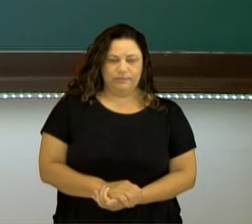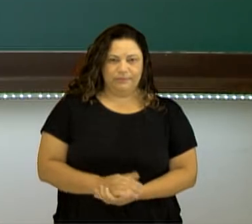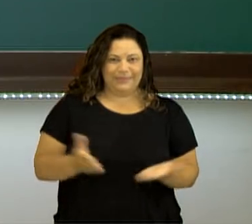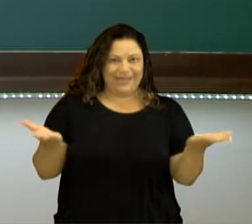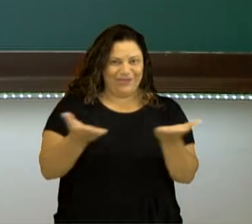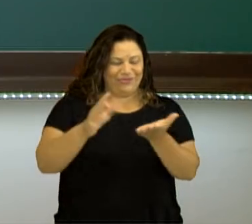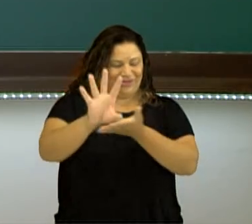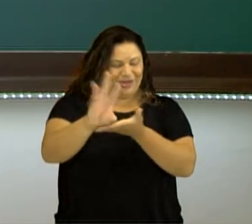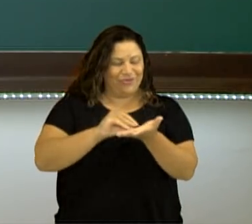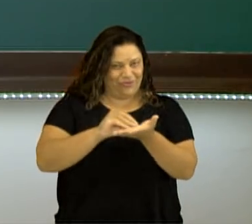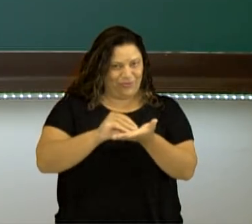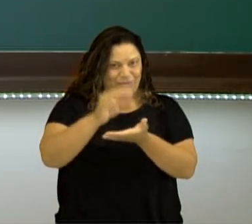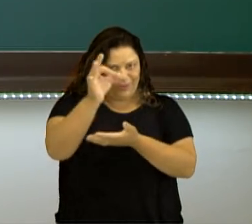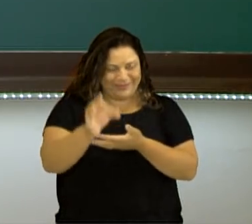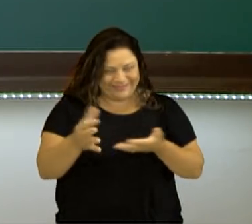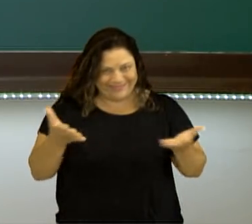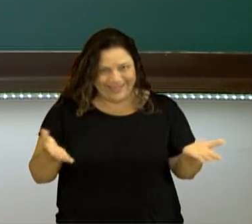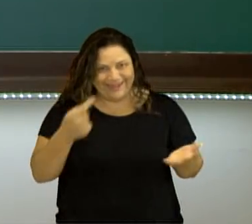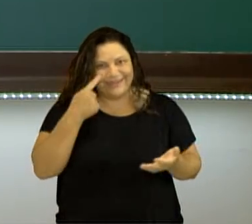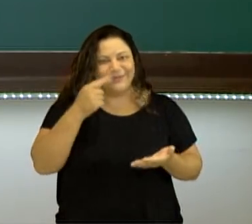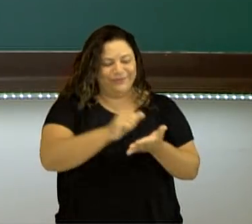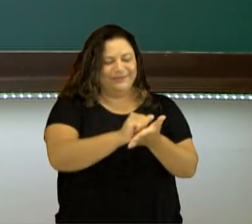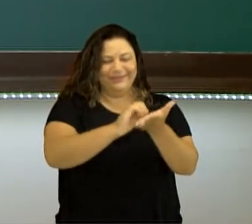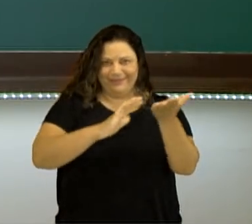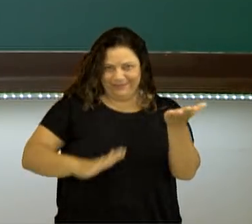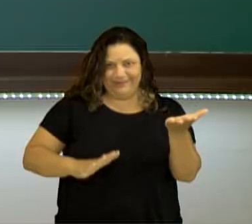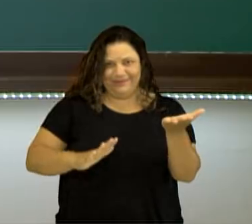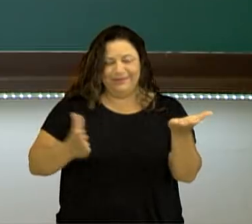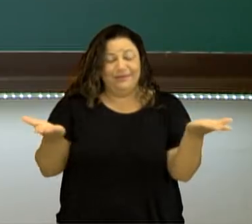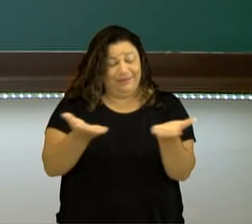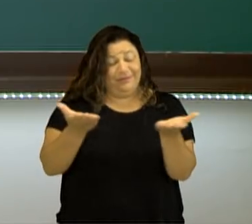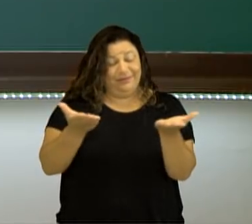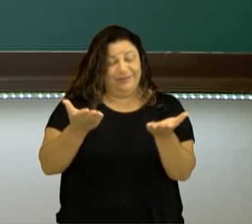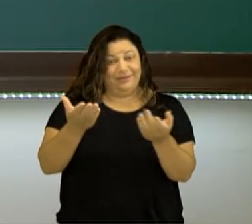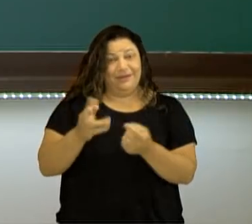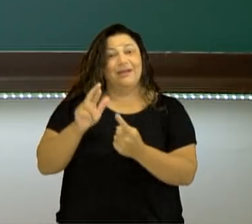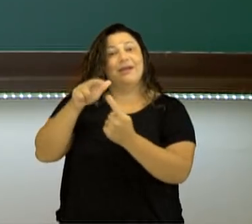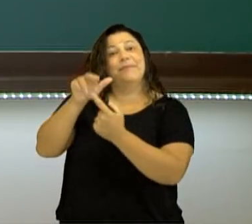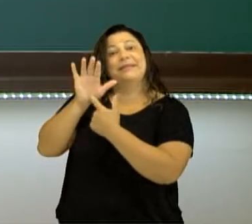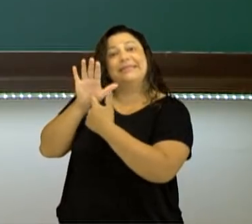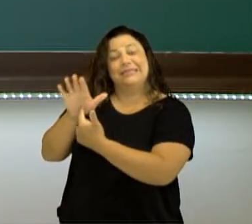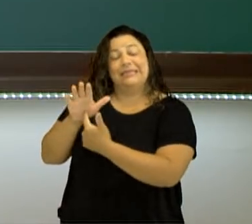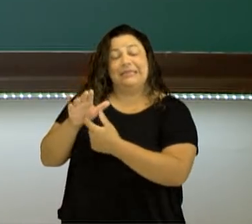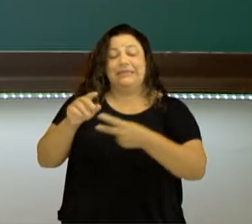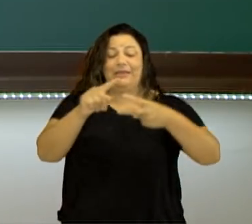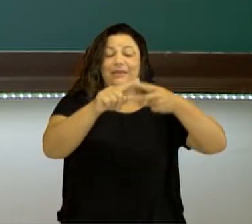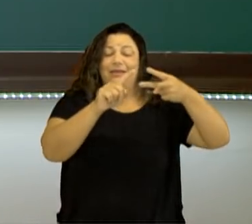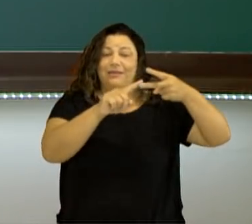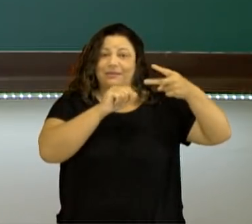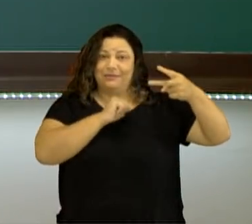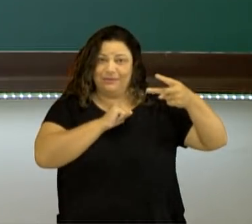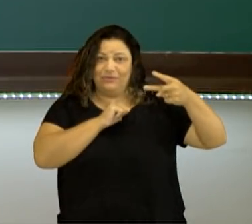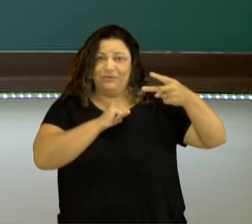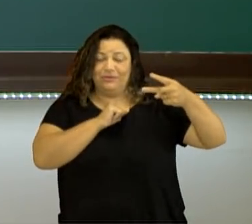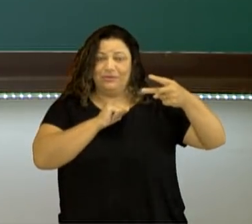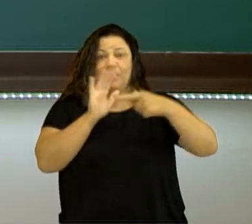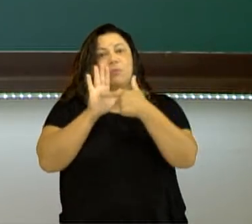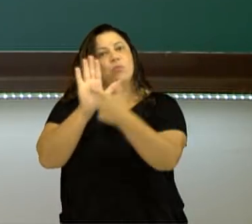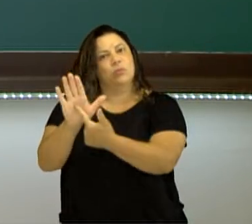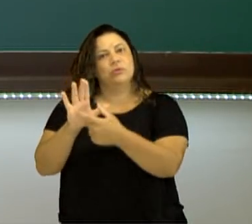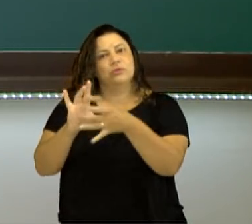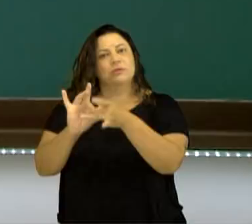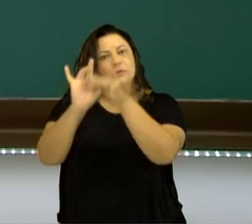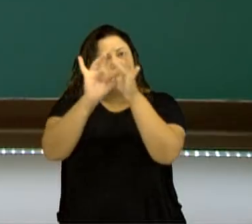Registrou certinho? Vamos fazer um exercício sobre isso então, representar esses dois intervalos e mostrar a união entre eles. No